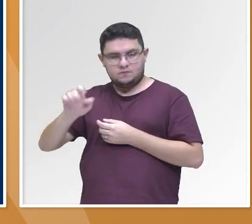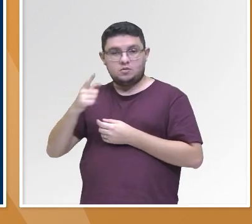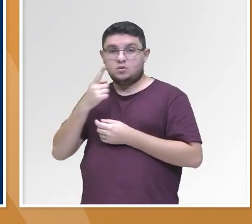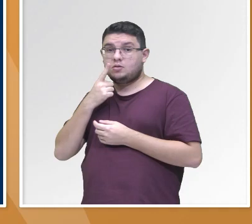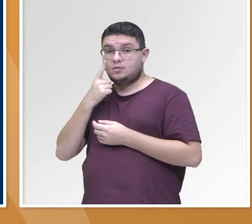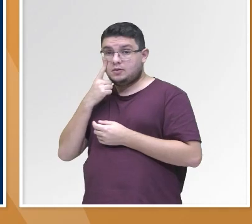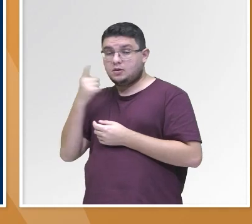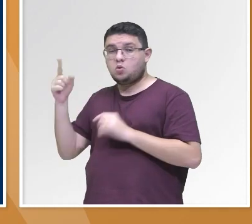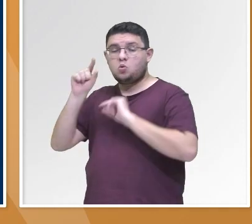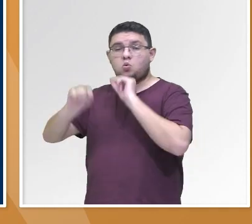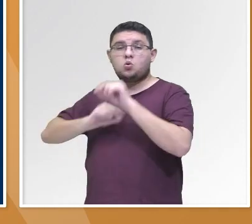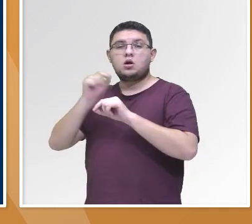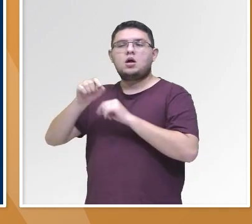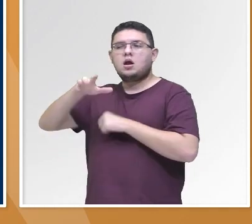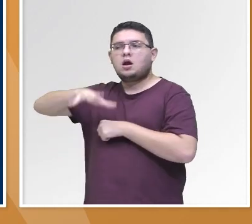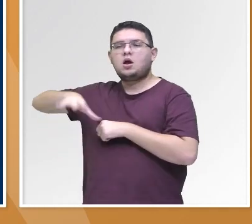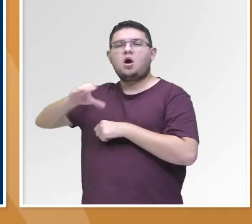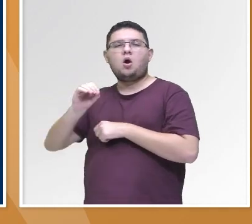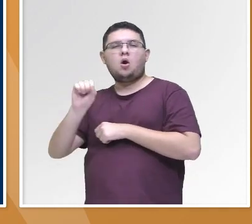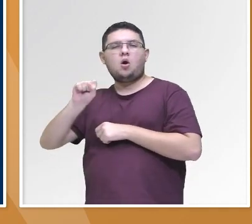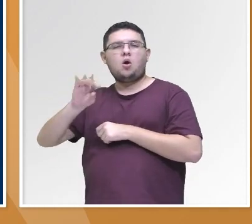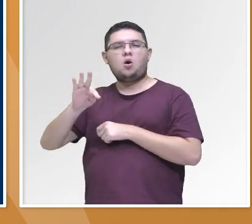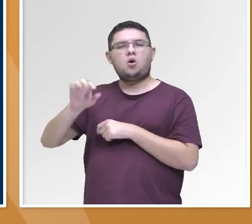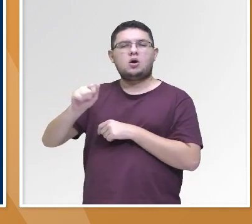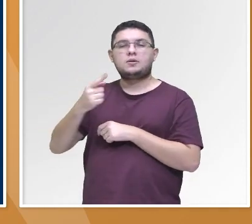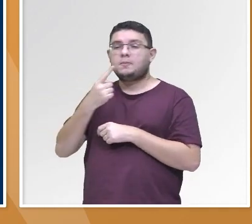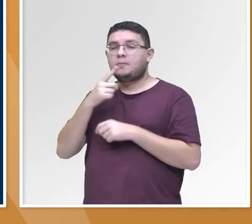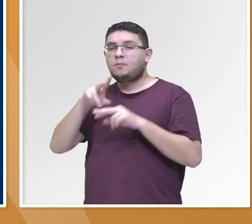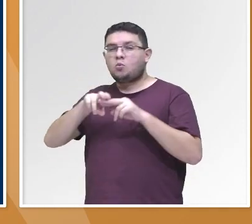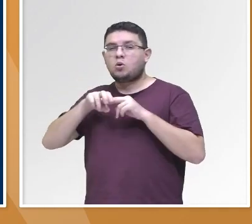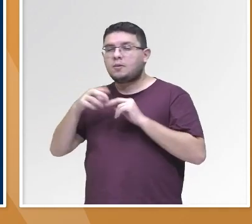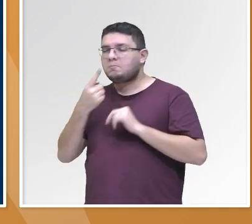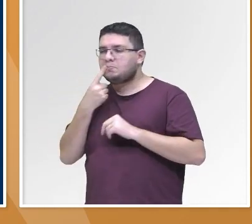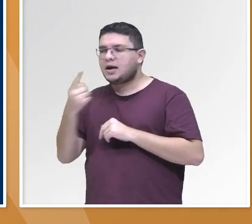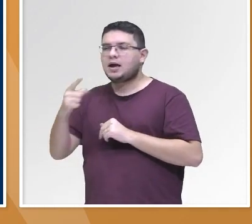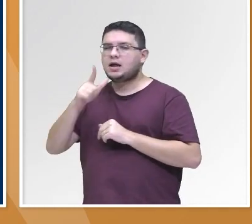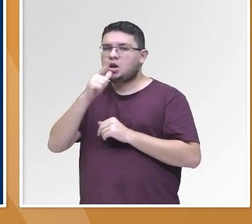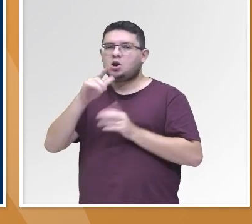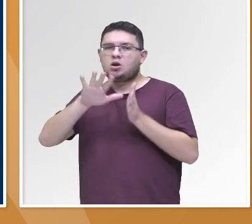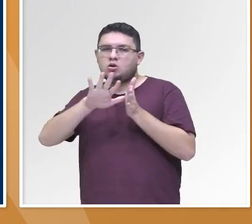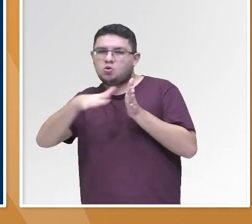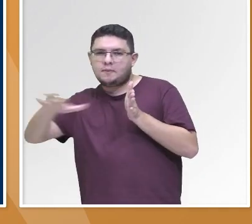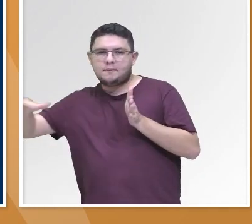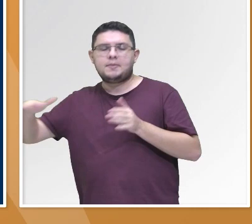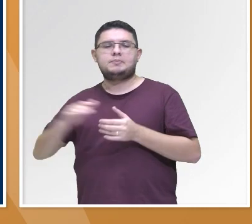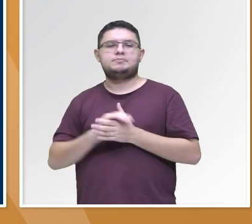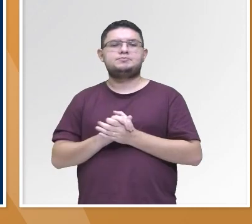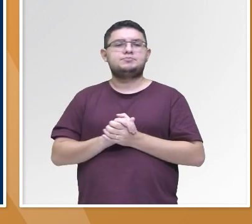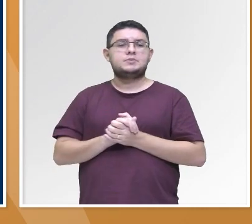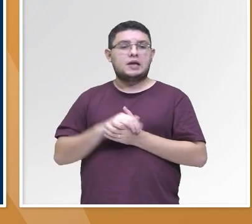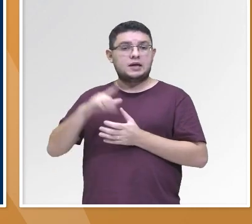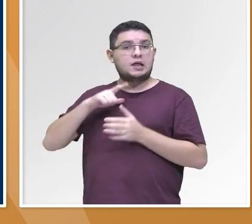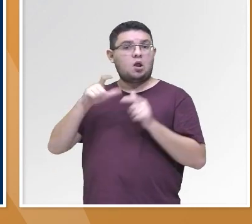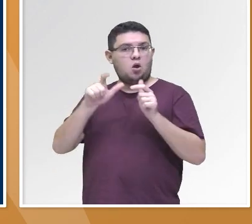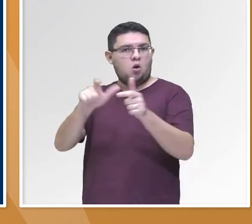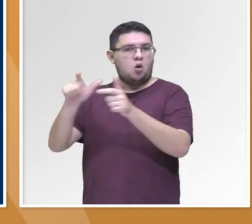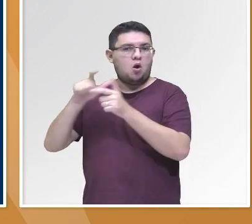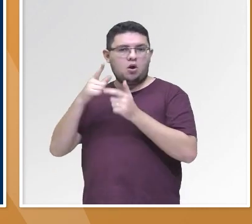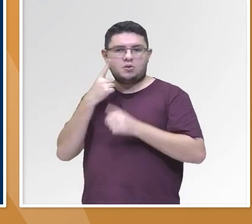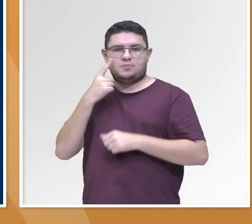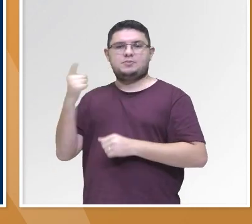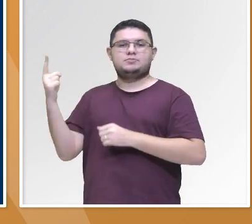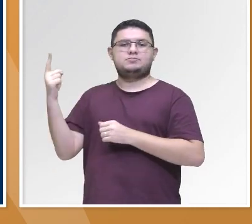bom? Então, por isso que nós falamos em costas. E aqui nós temos, de fato, uma listagem das principais localidades de onde essas pessoas